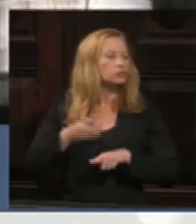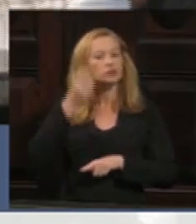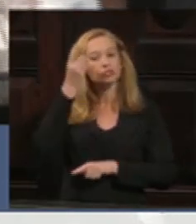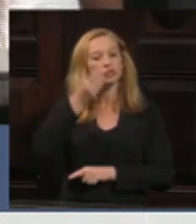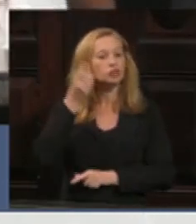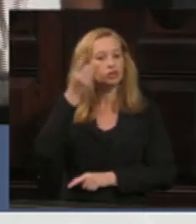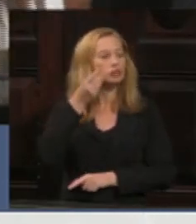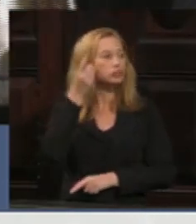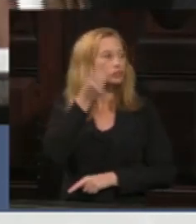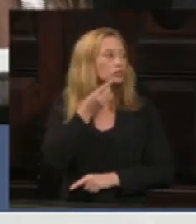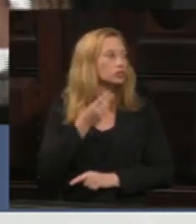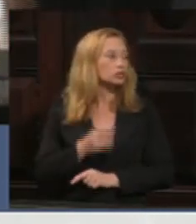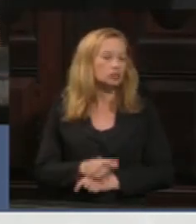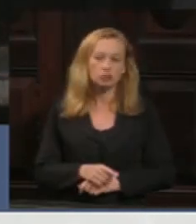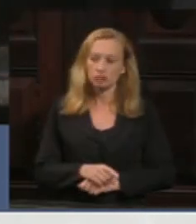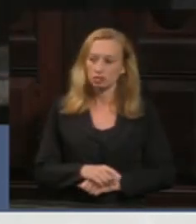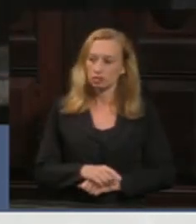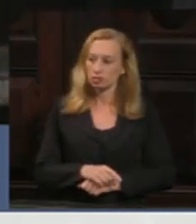deputado